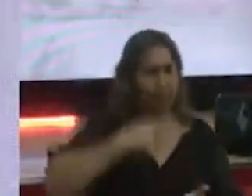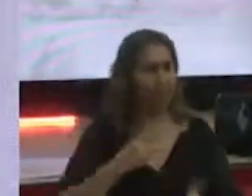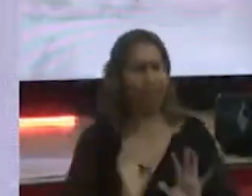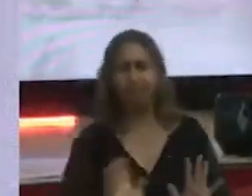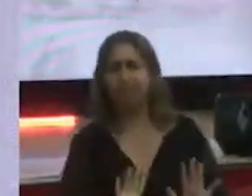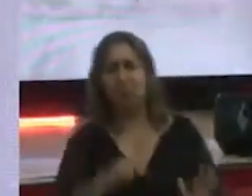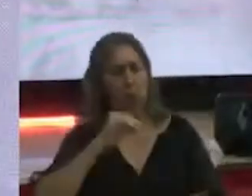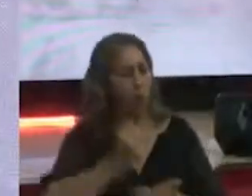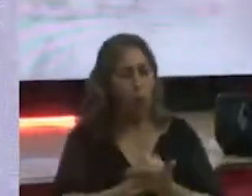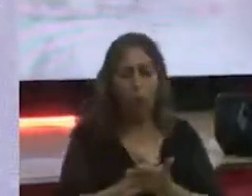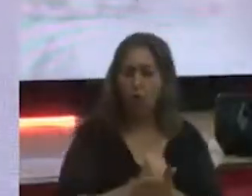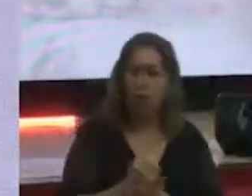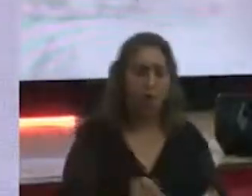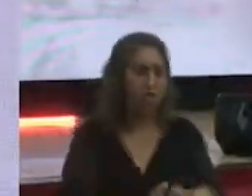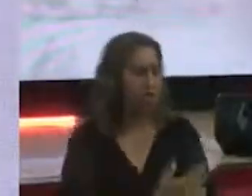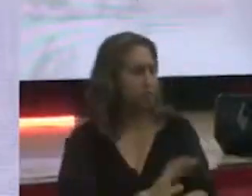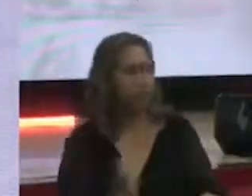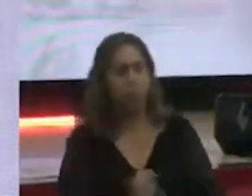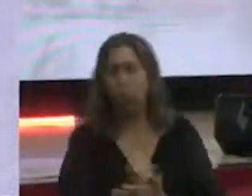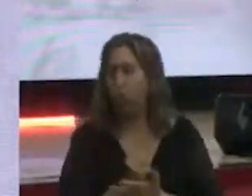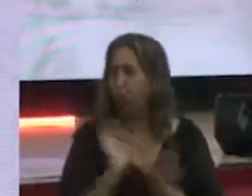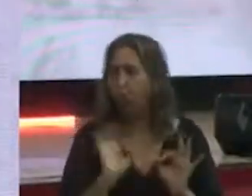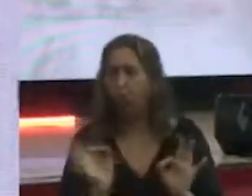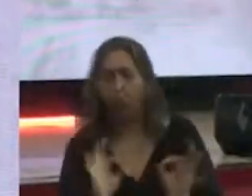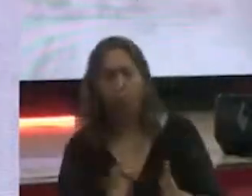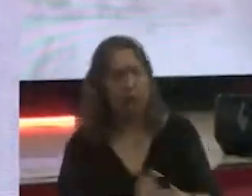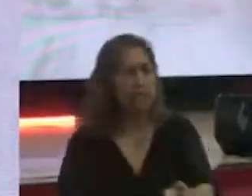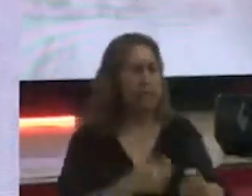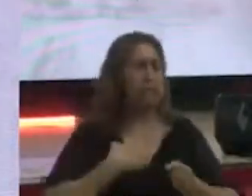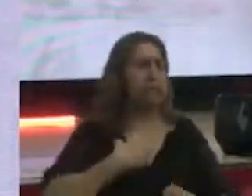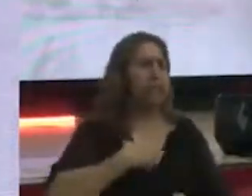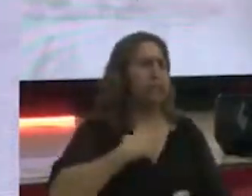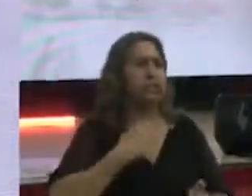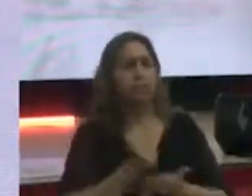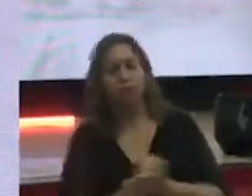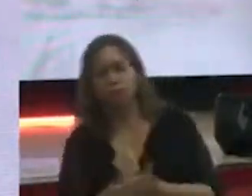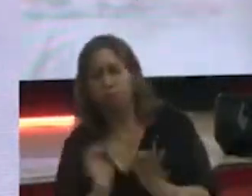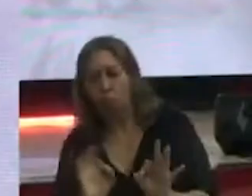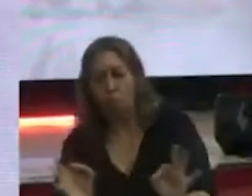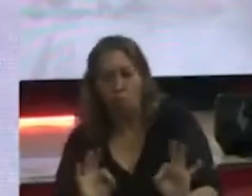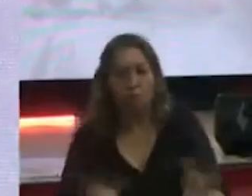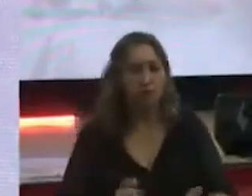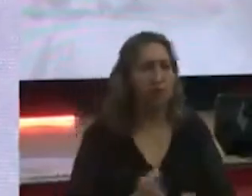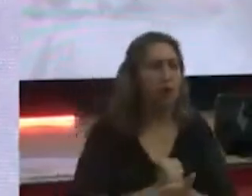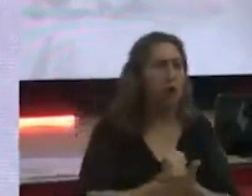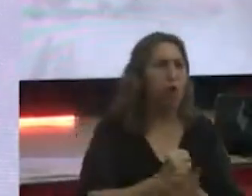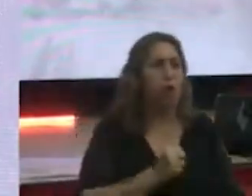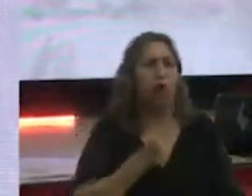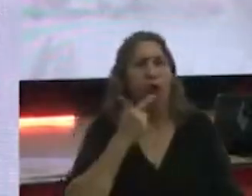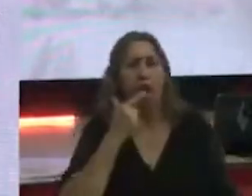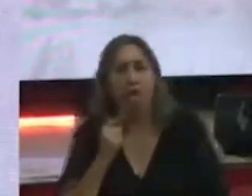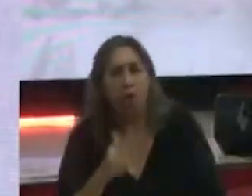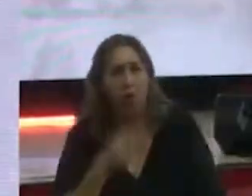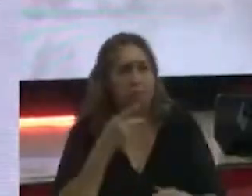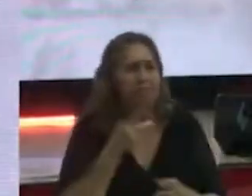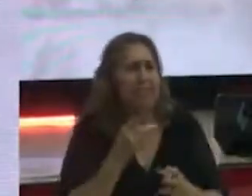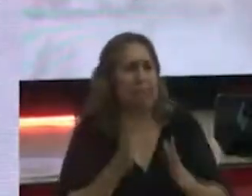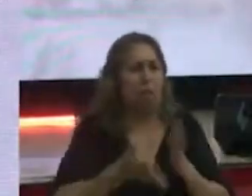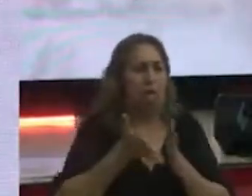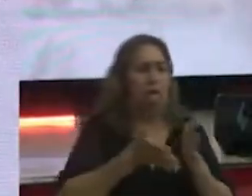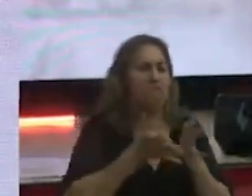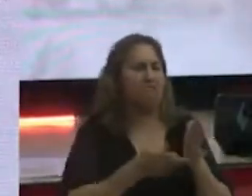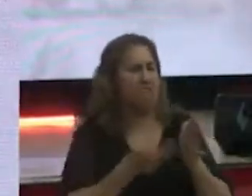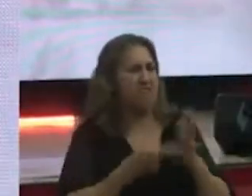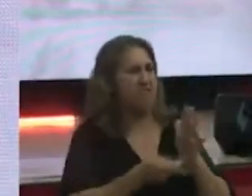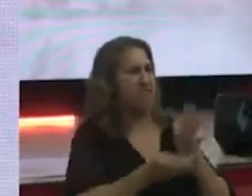emoções elas não conseguem dominar a ira elas não conseguem dominar elas não conseguem dominar